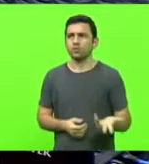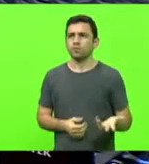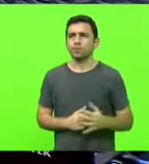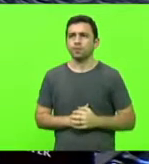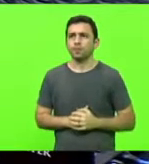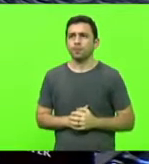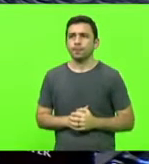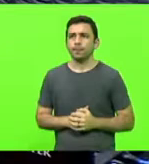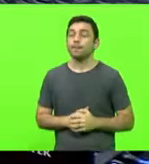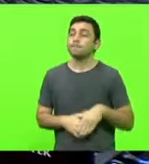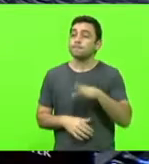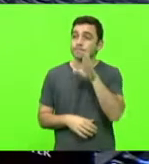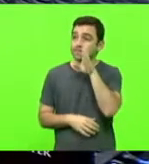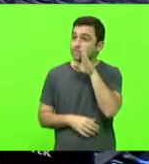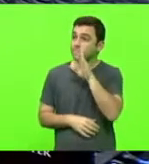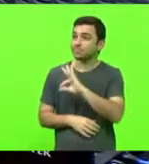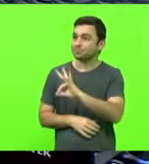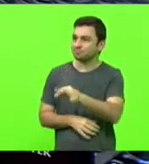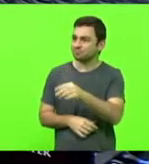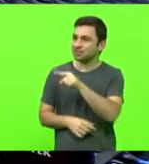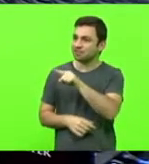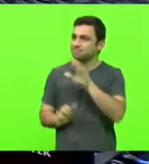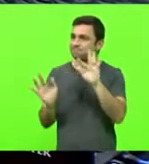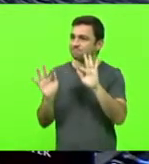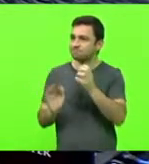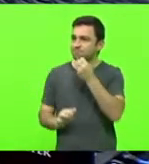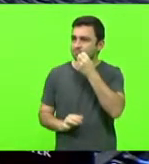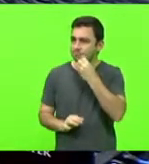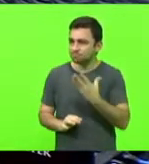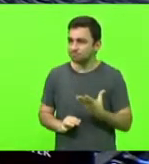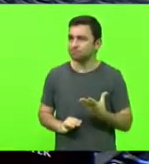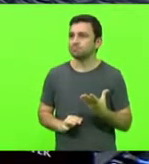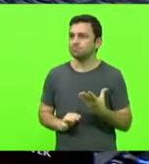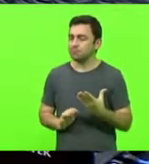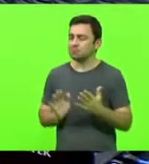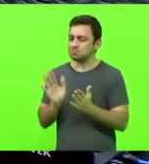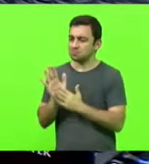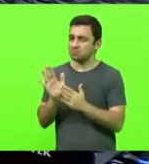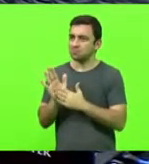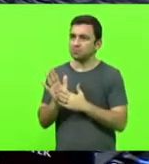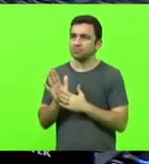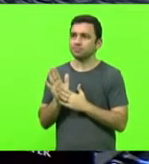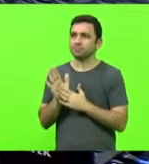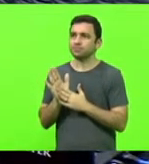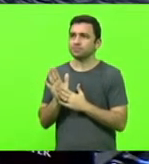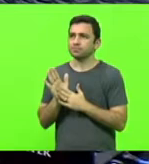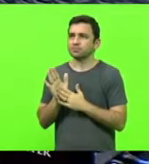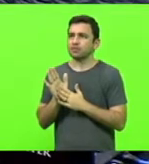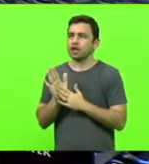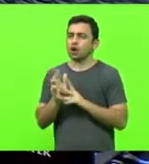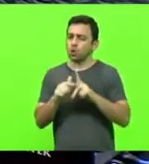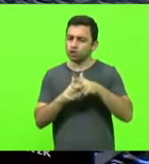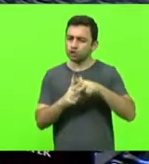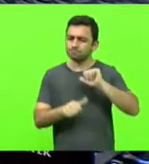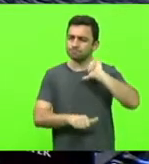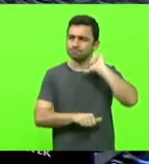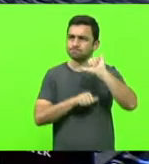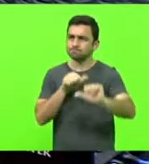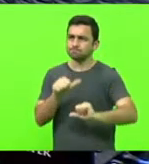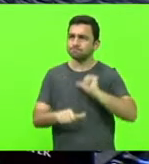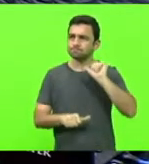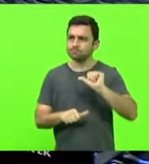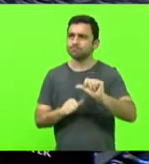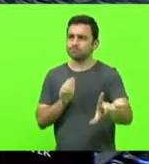Berlanda foi muito feliz nessa sua proposição para corrigir, para que essa